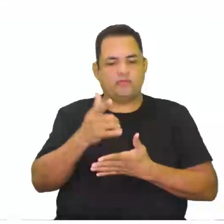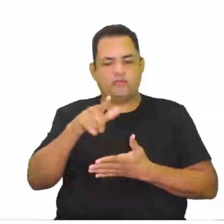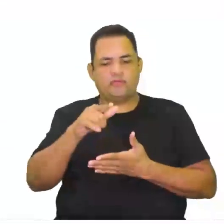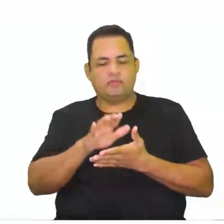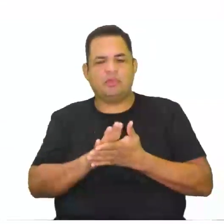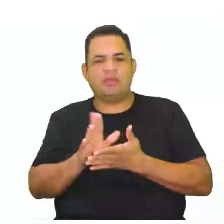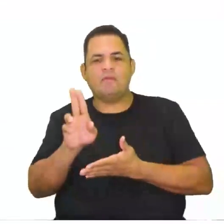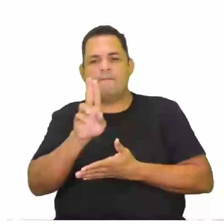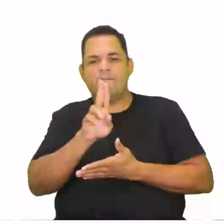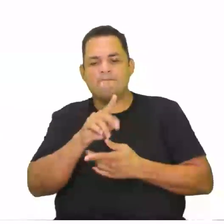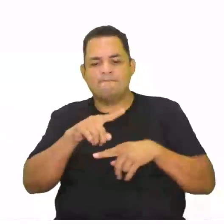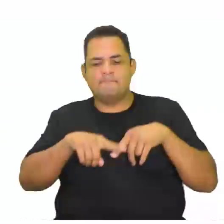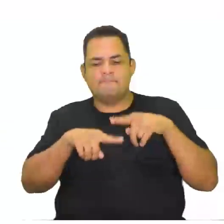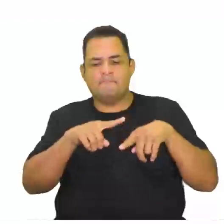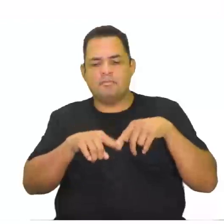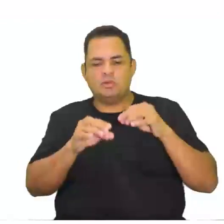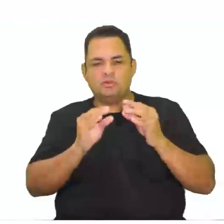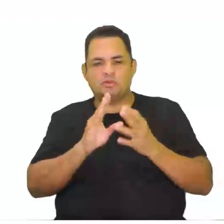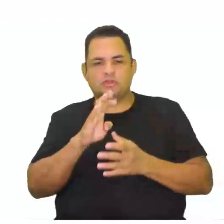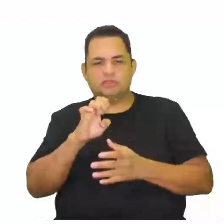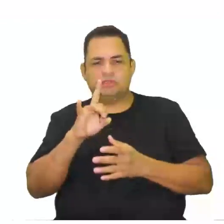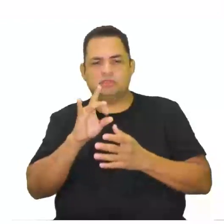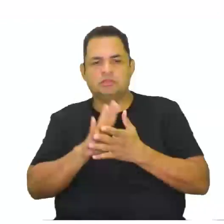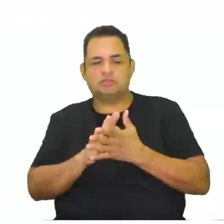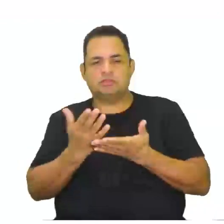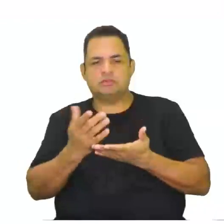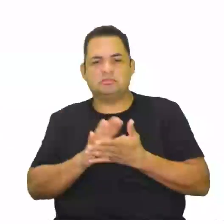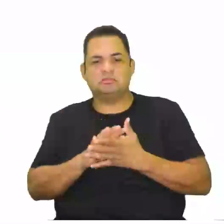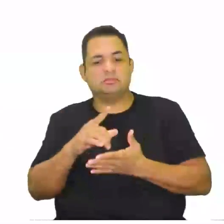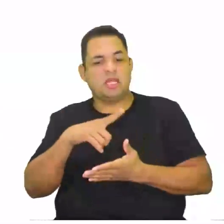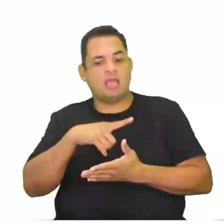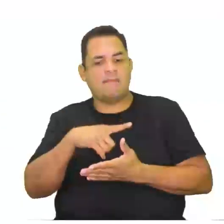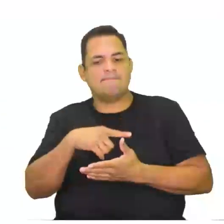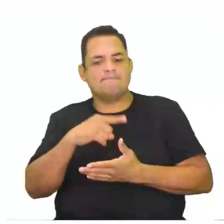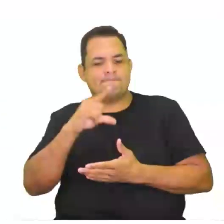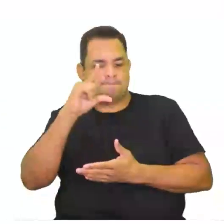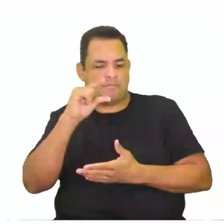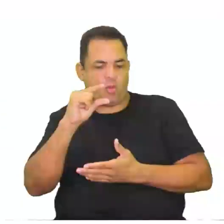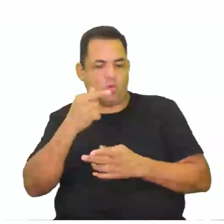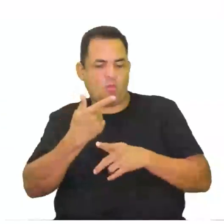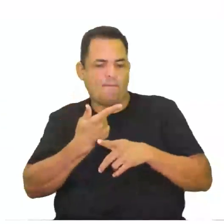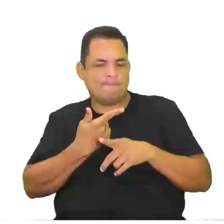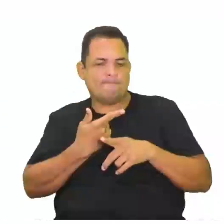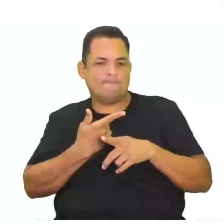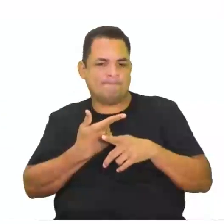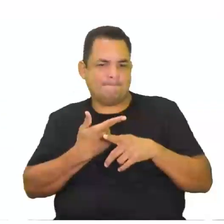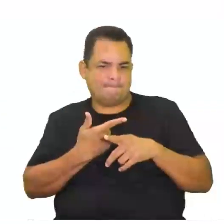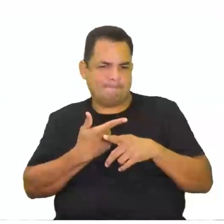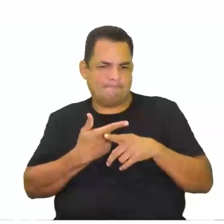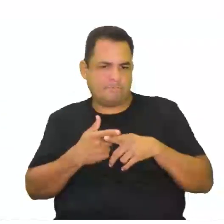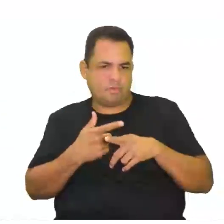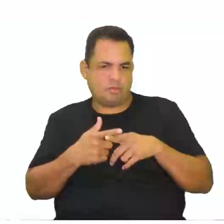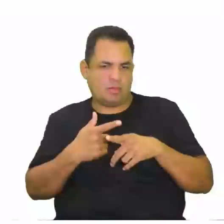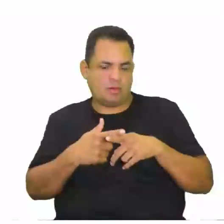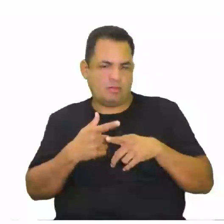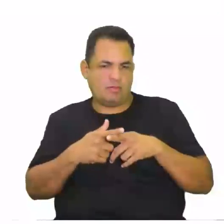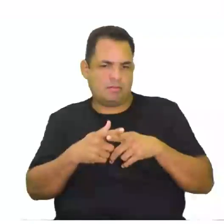for sintetizado, ele seja menos agressivo ao meio ambiente. E isso aqui, se a gente for